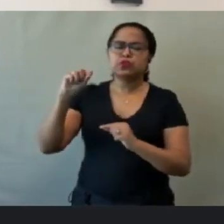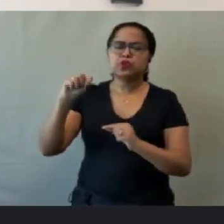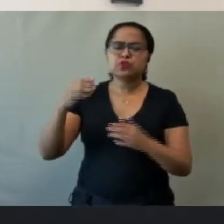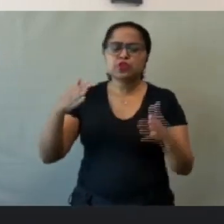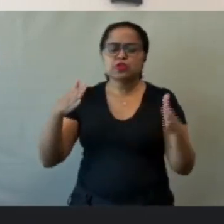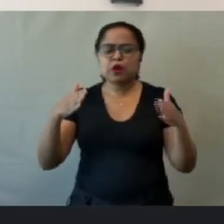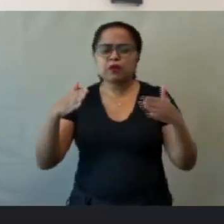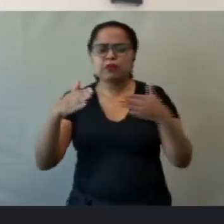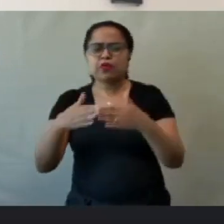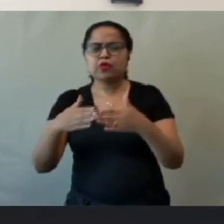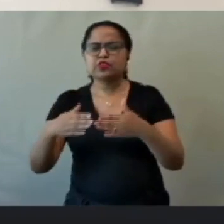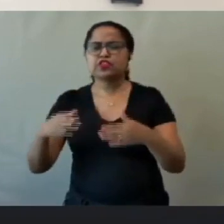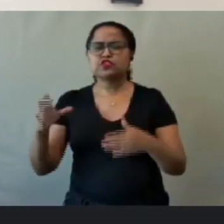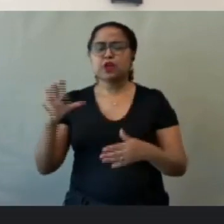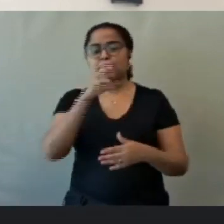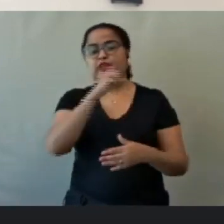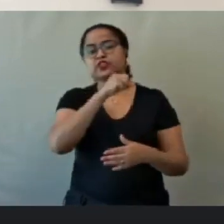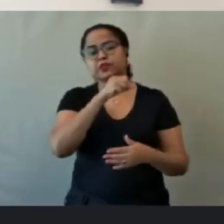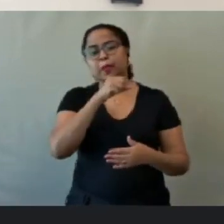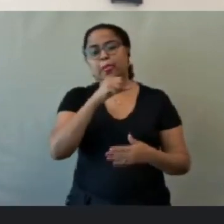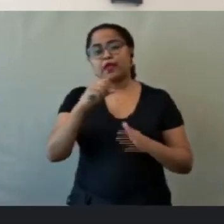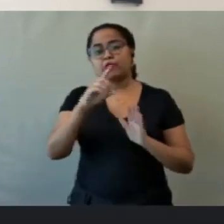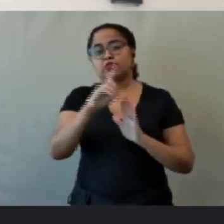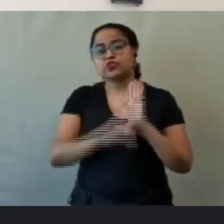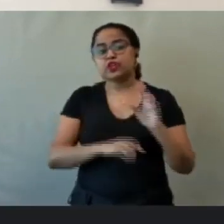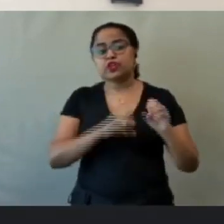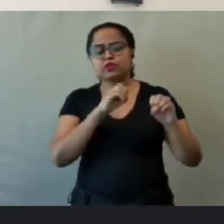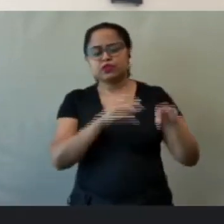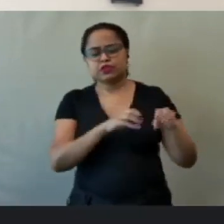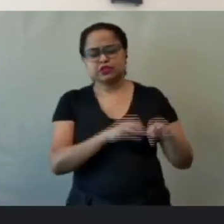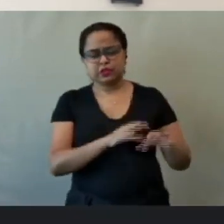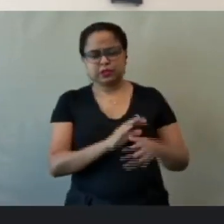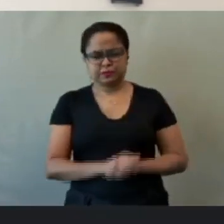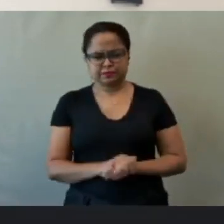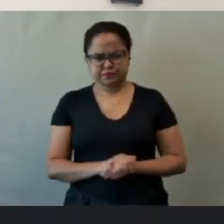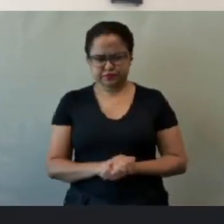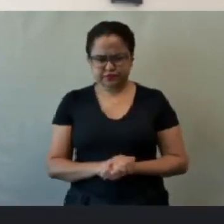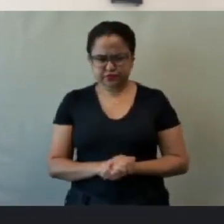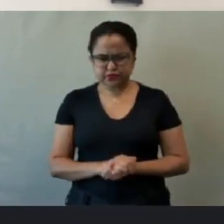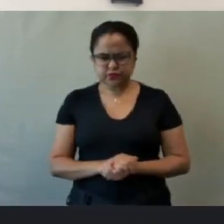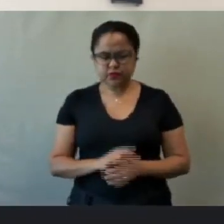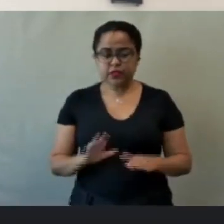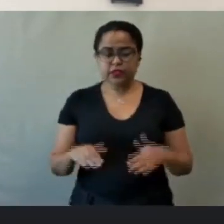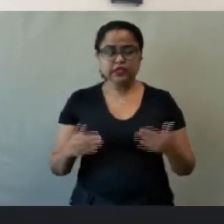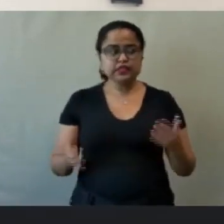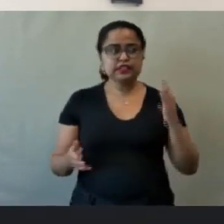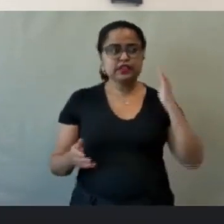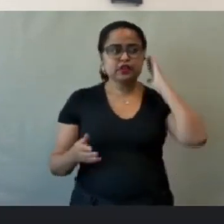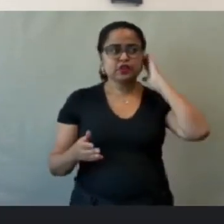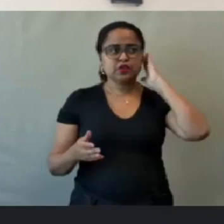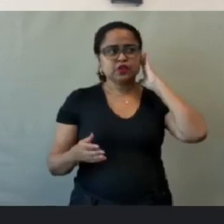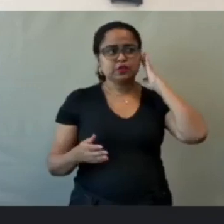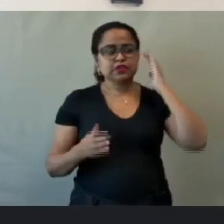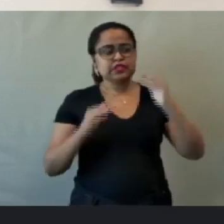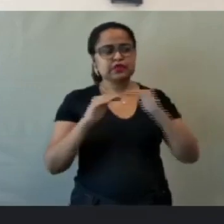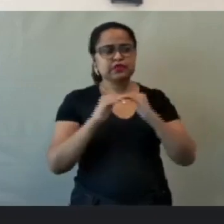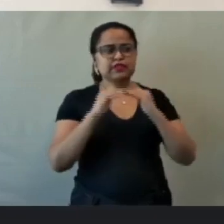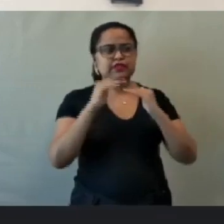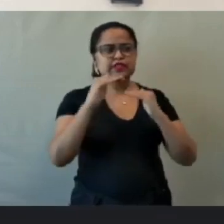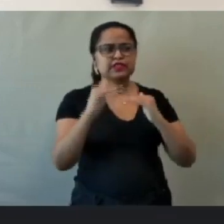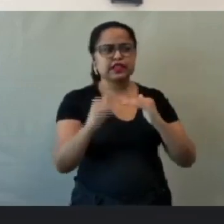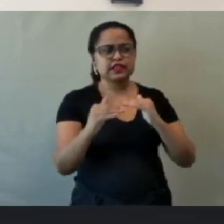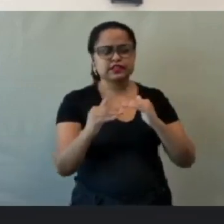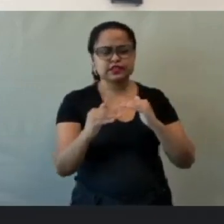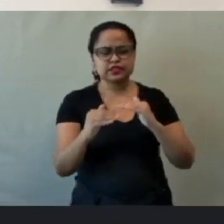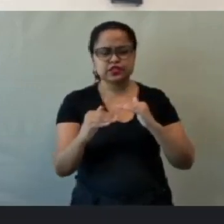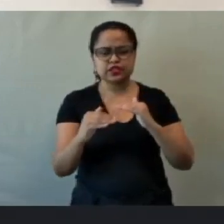urgente e emergente para garantia do direito educacional. Então, acho que a gente precisa avançar nesse sentido. Nós precisamos,